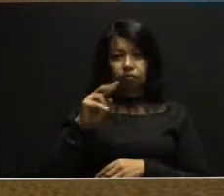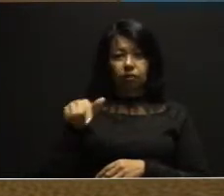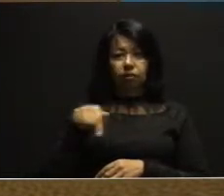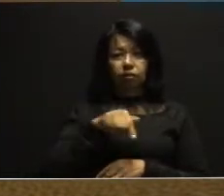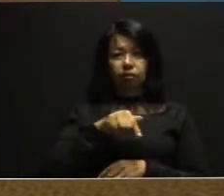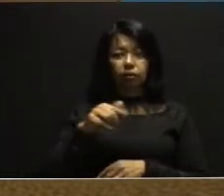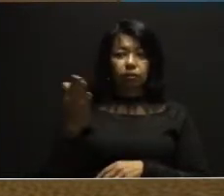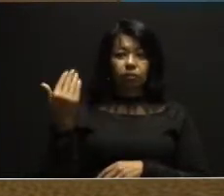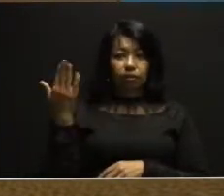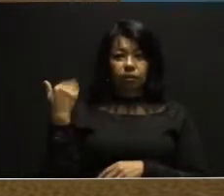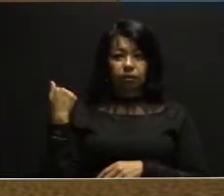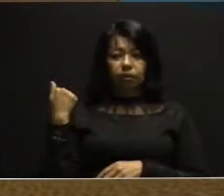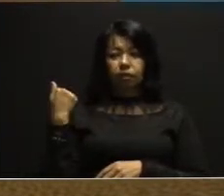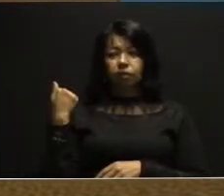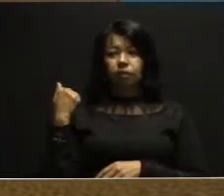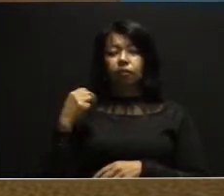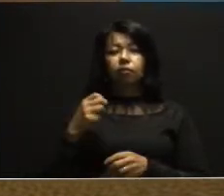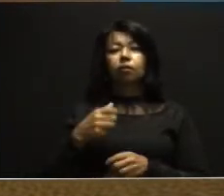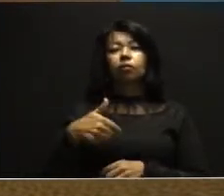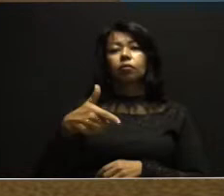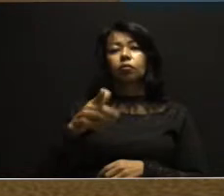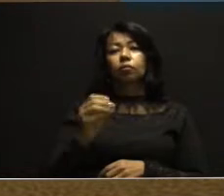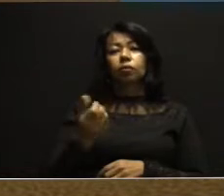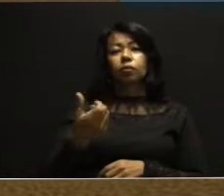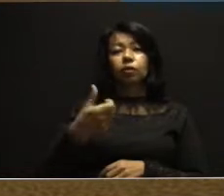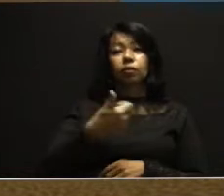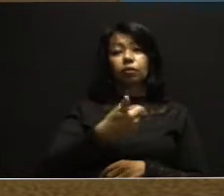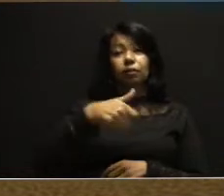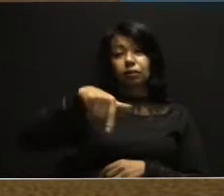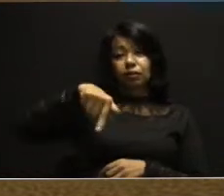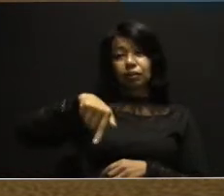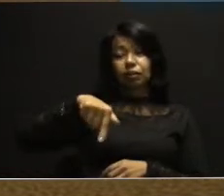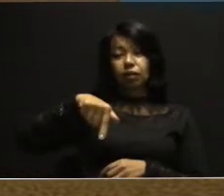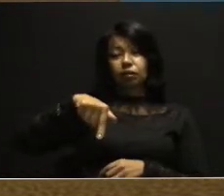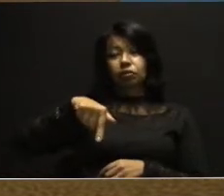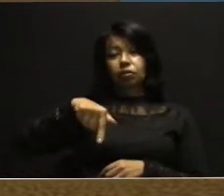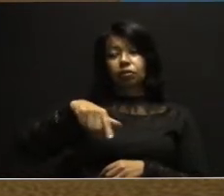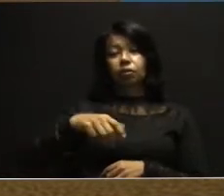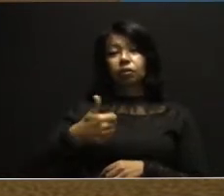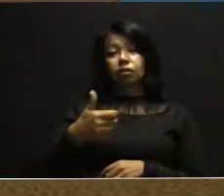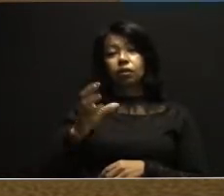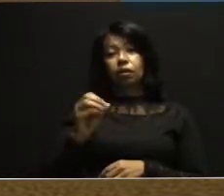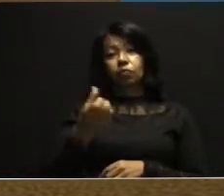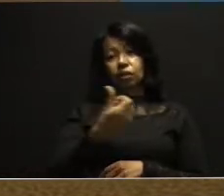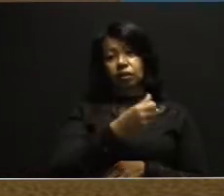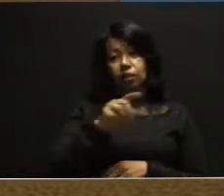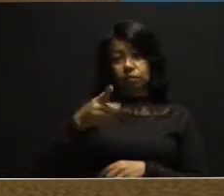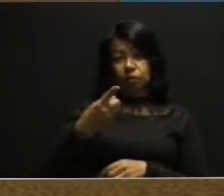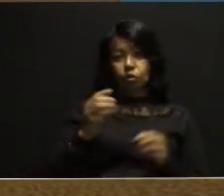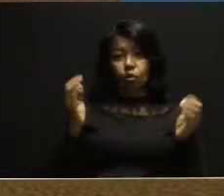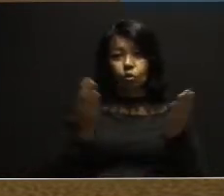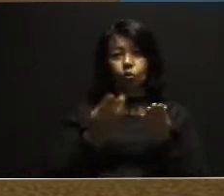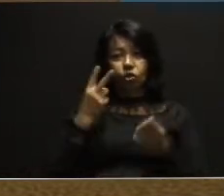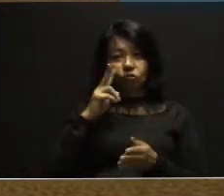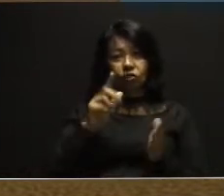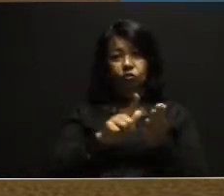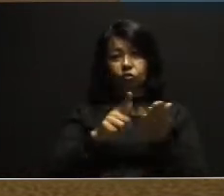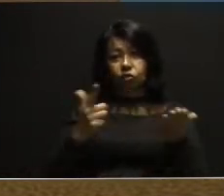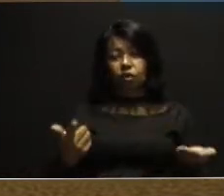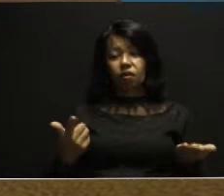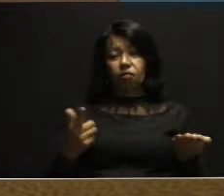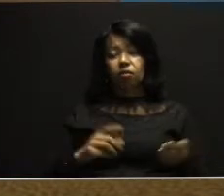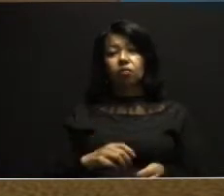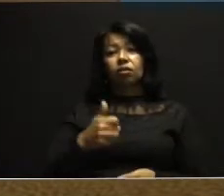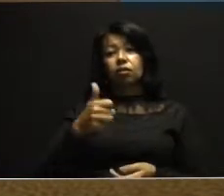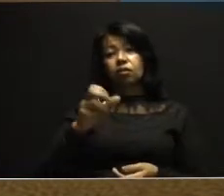que é de 2017, 106 mil. Hoje eu vi no jornal que é uma defasagem de mais de 150 mil